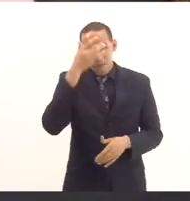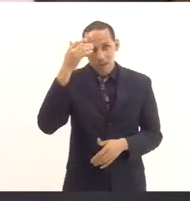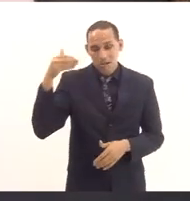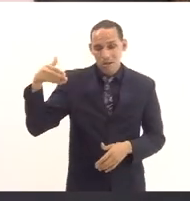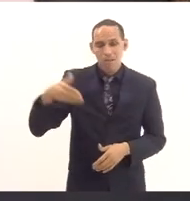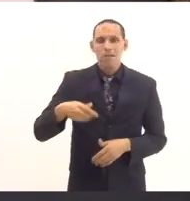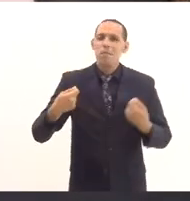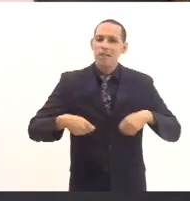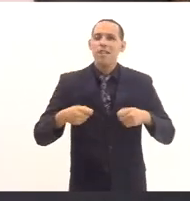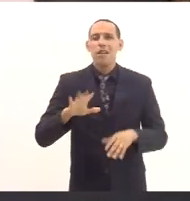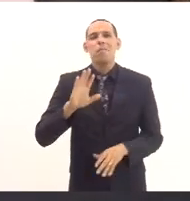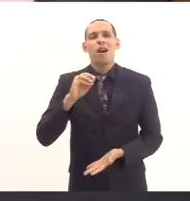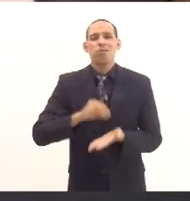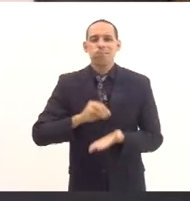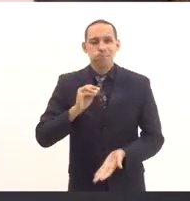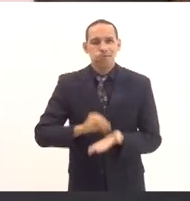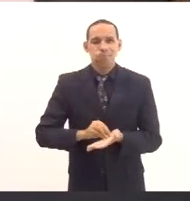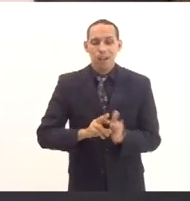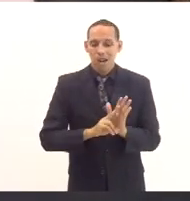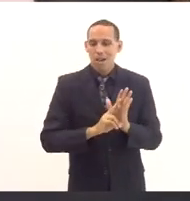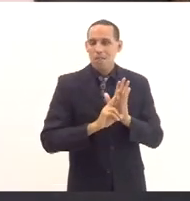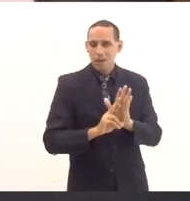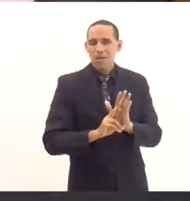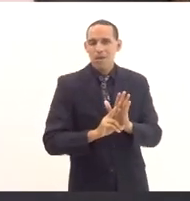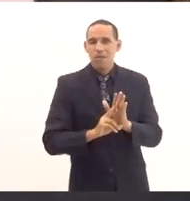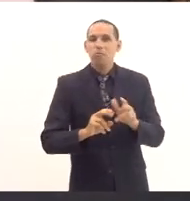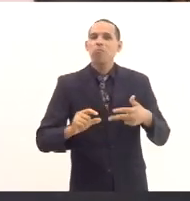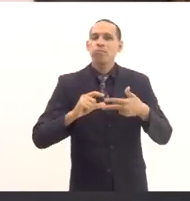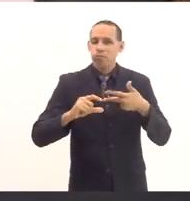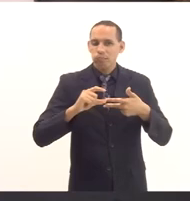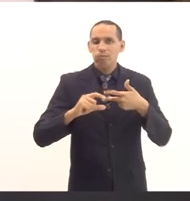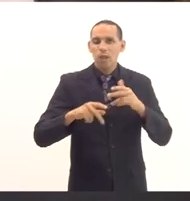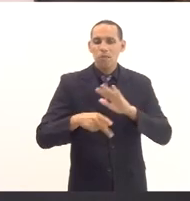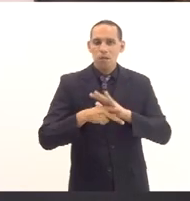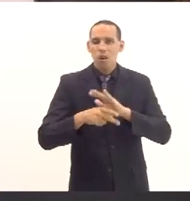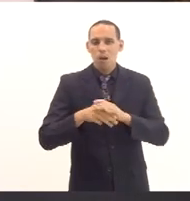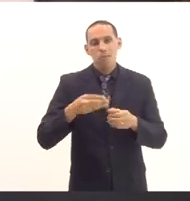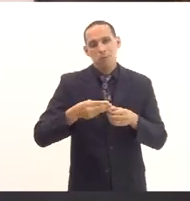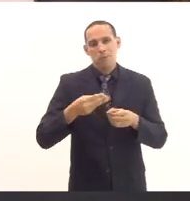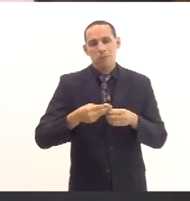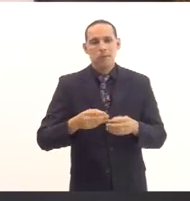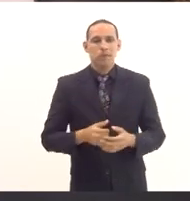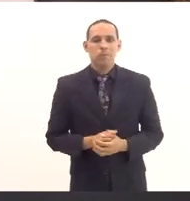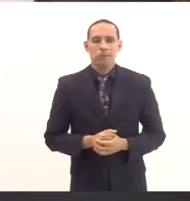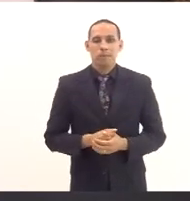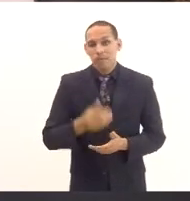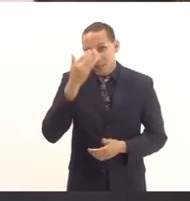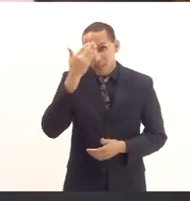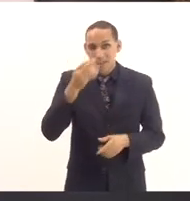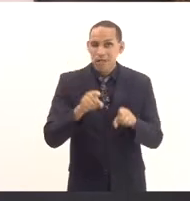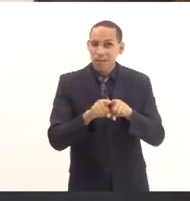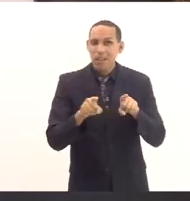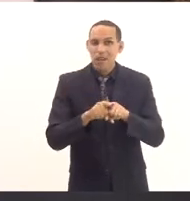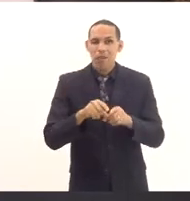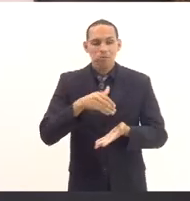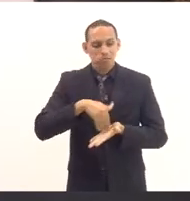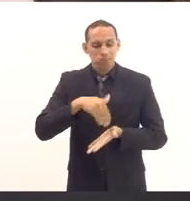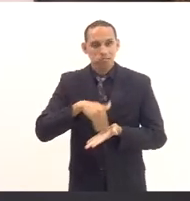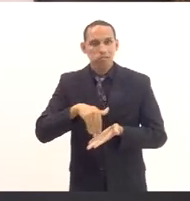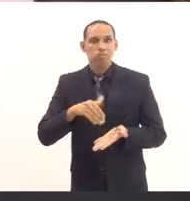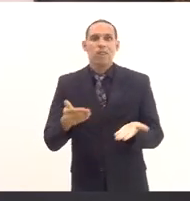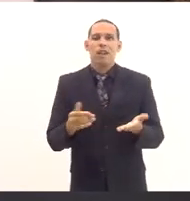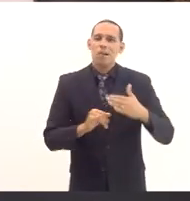tinha que tá aqui representando o Executivo Municipal agradecer os secretários de